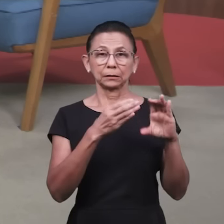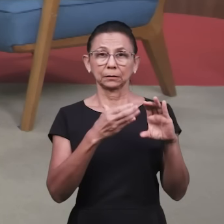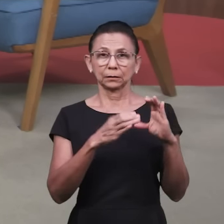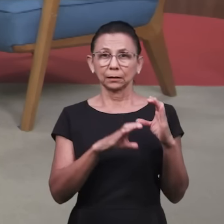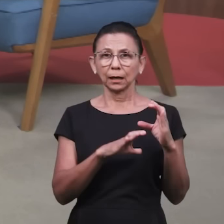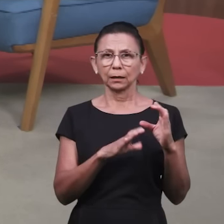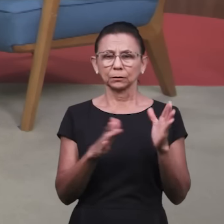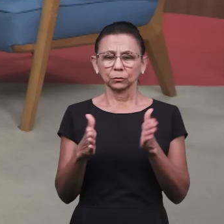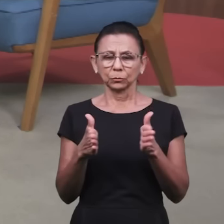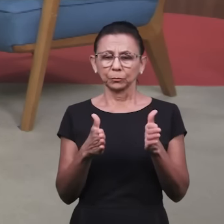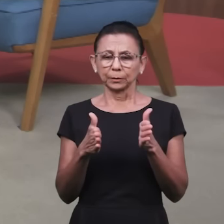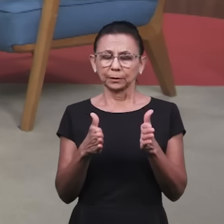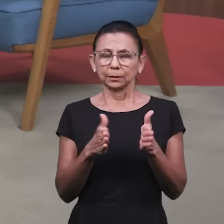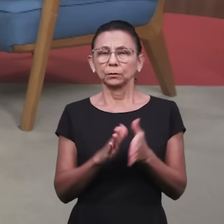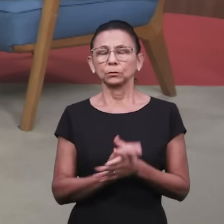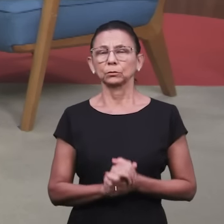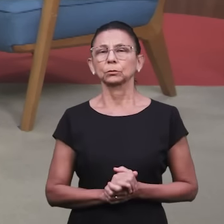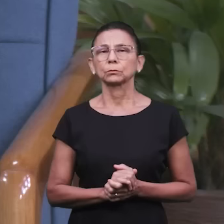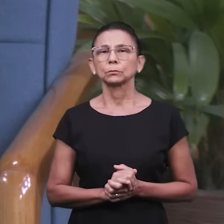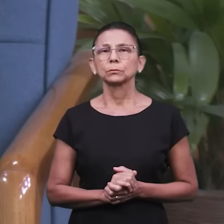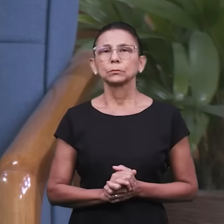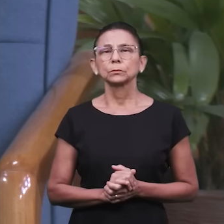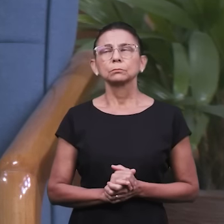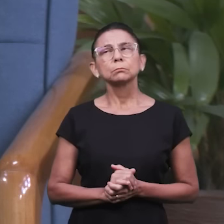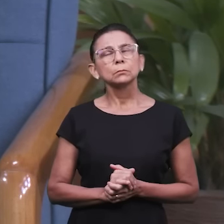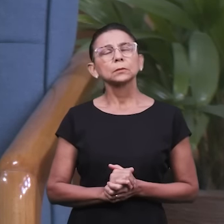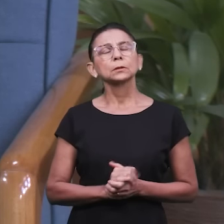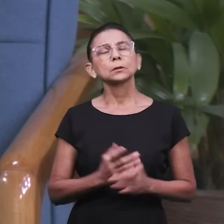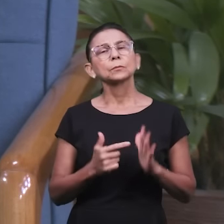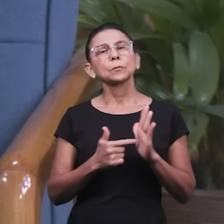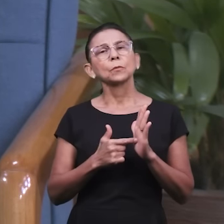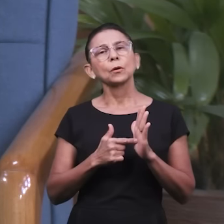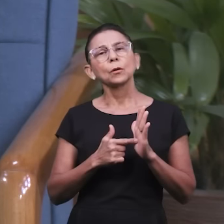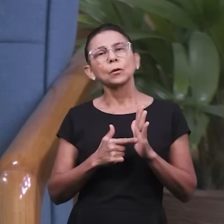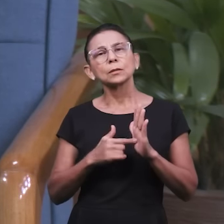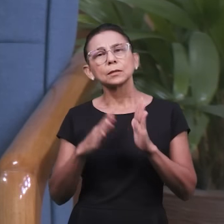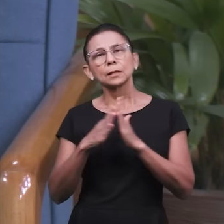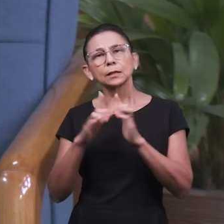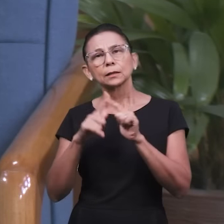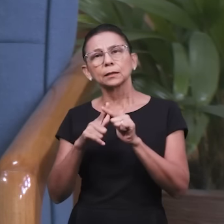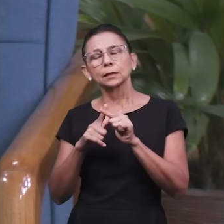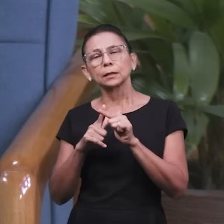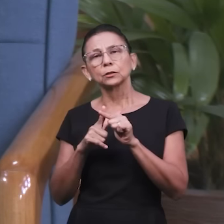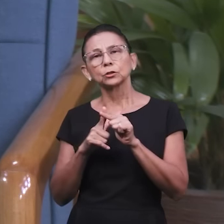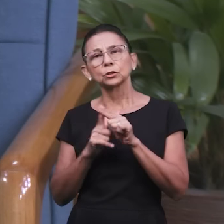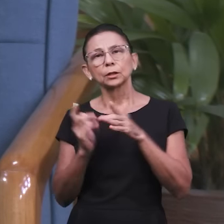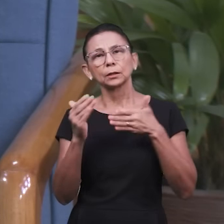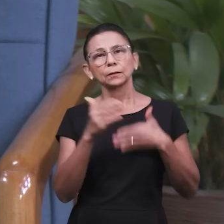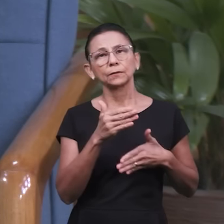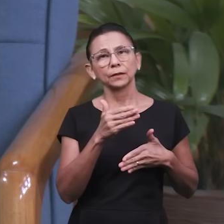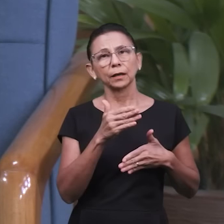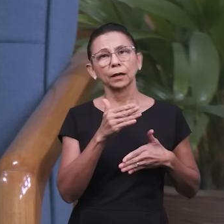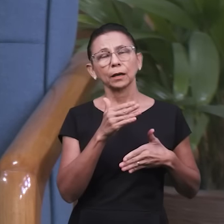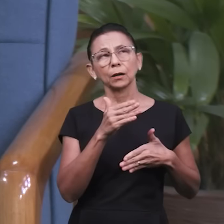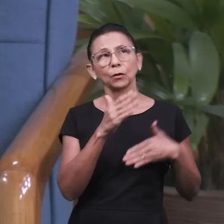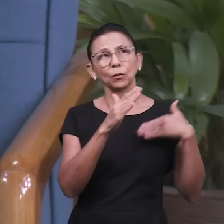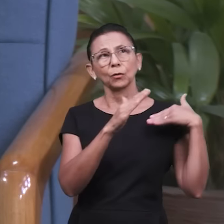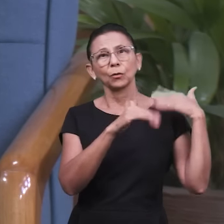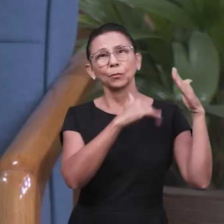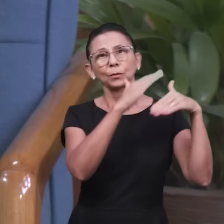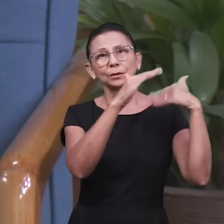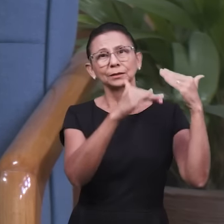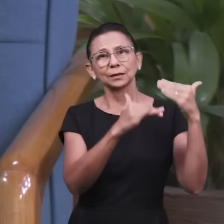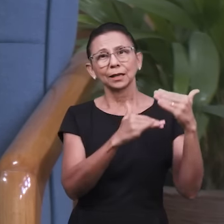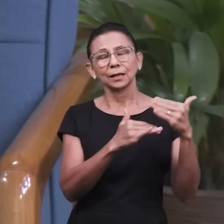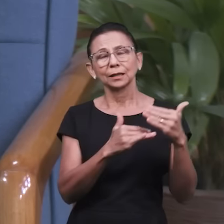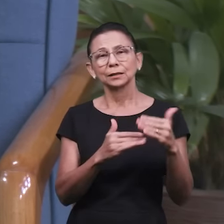deixa claro todo o processo da experiência da história da Igreja Fiel. E no capítulo 5 nós vemos uma